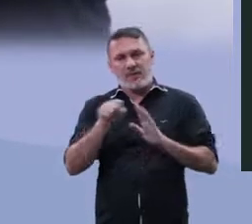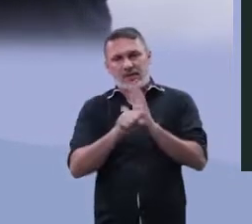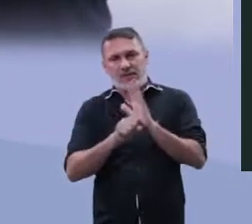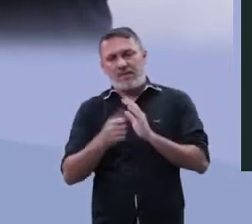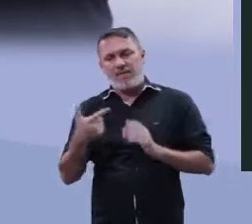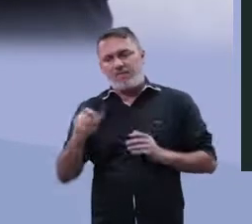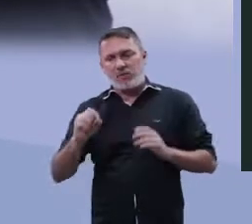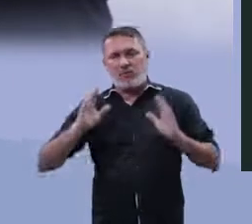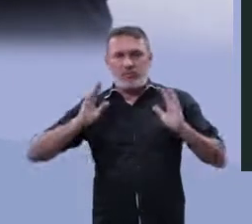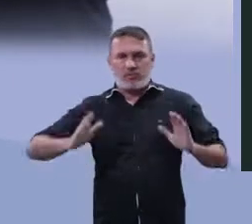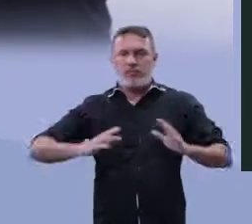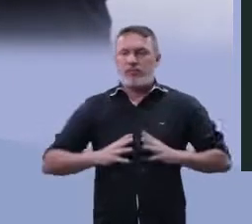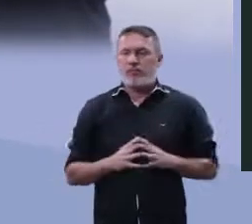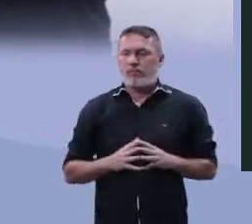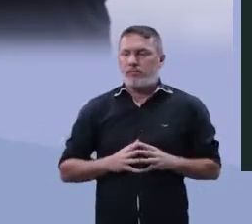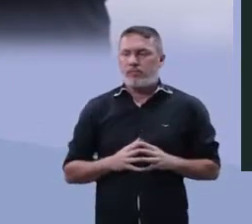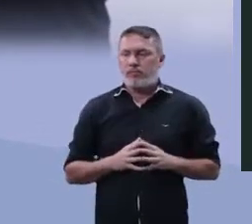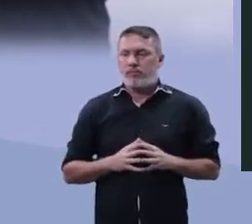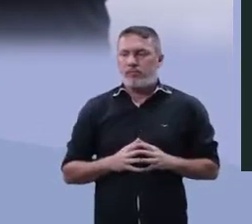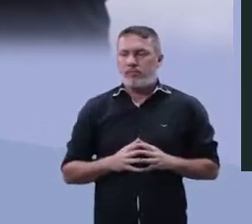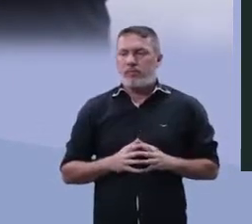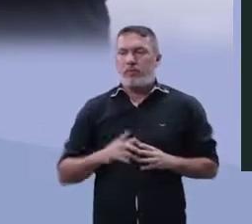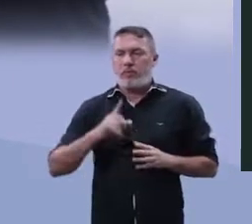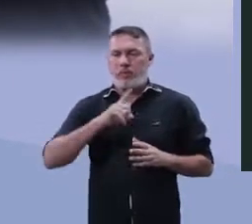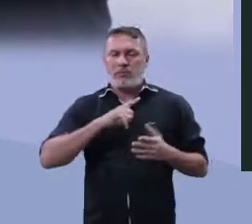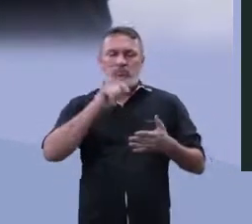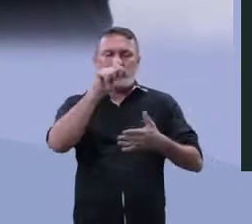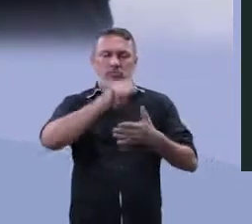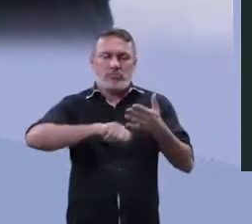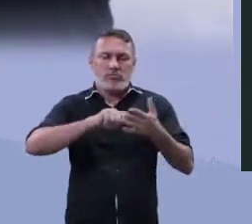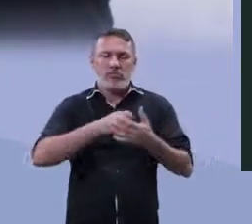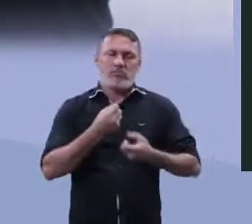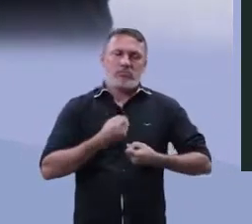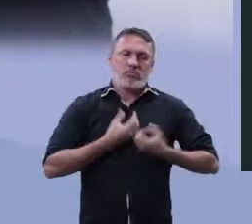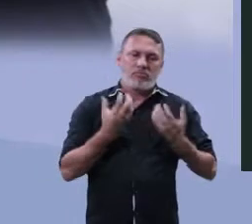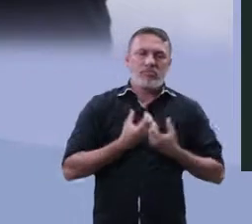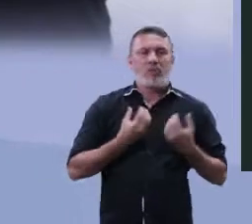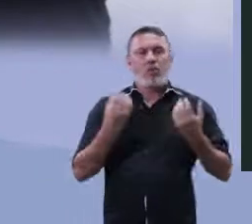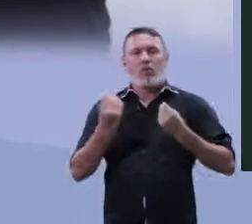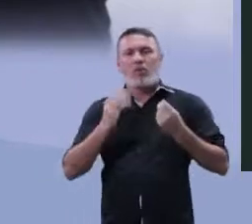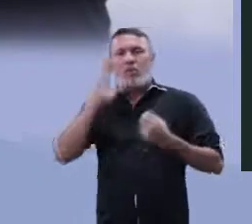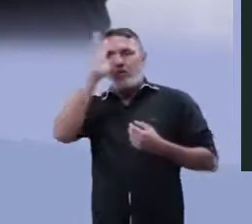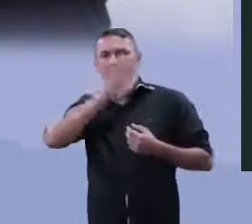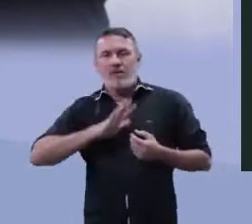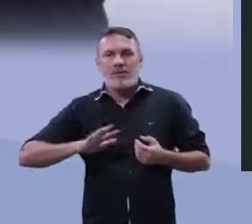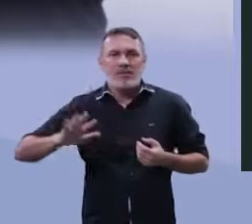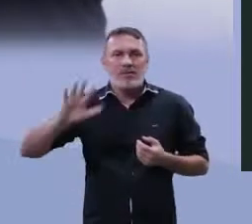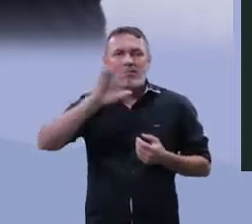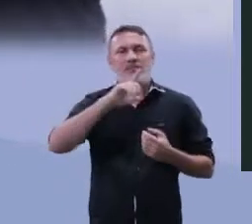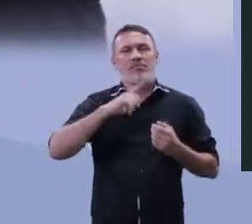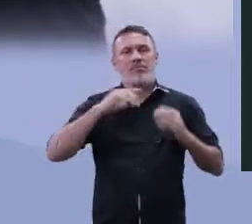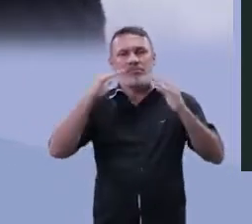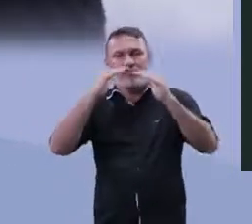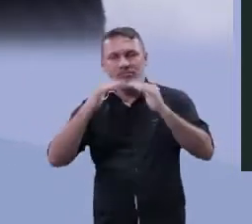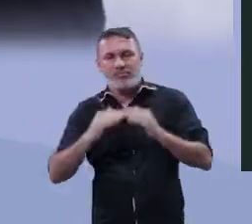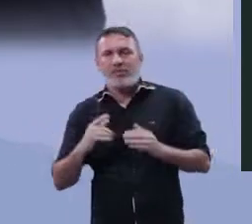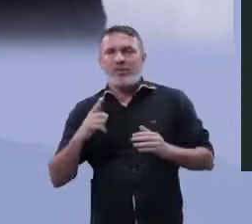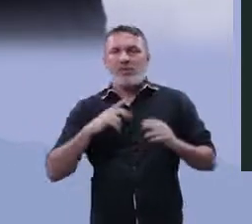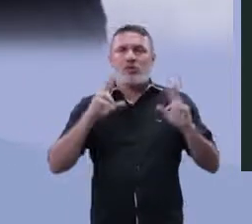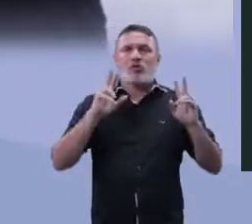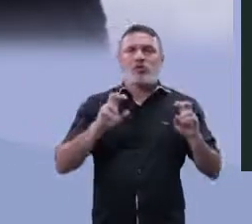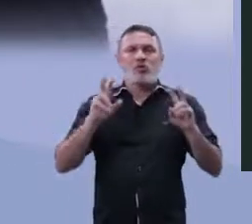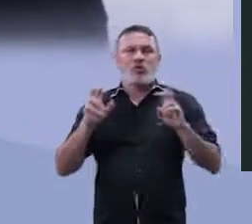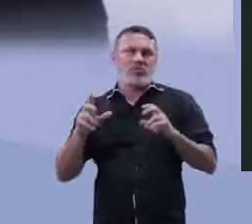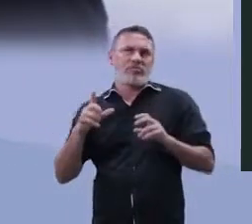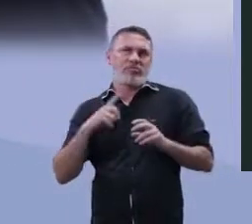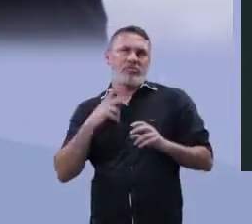XX. Então ele tá escrevendo sobre a questão do Brasil meridional, né? Parece